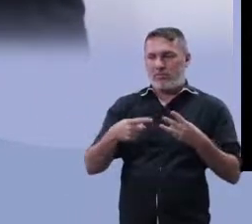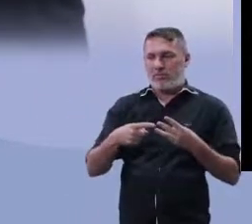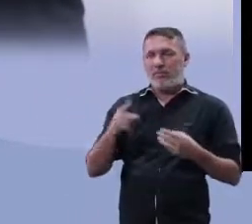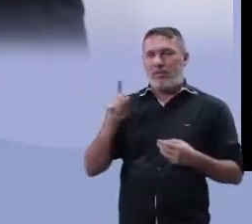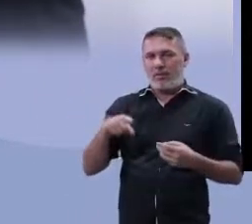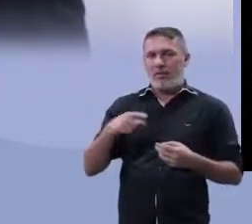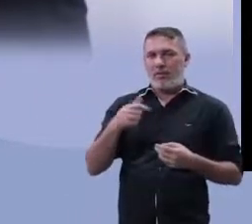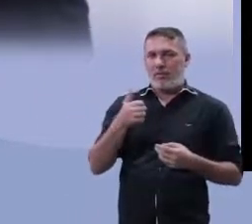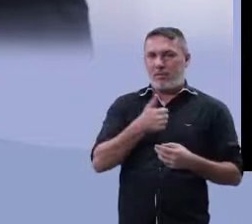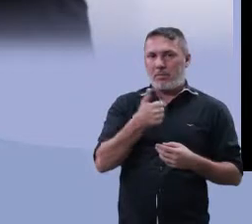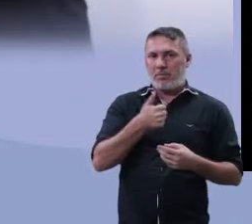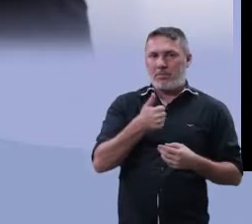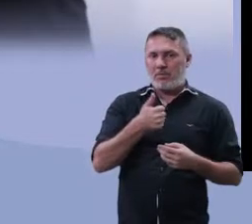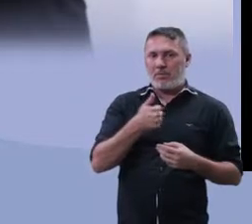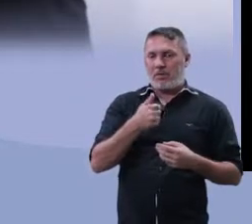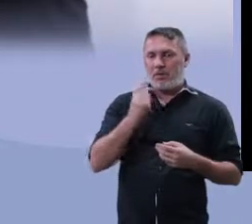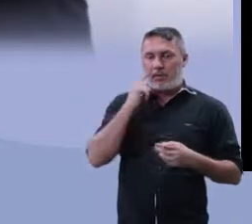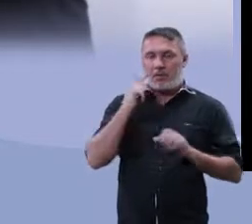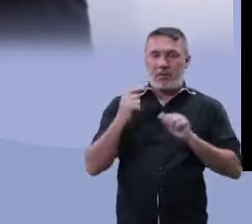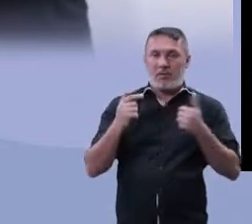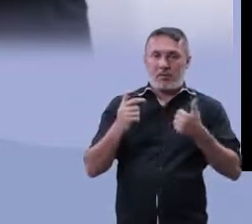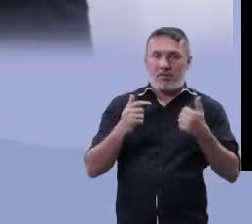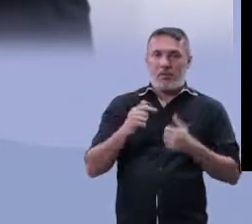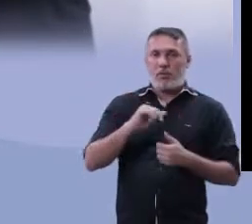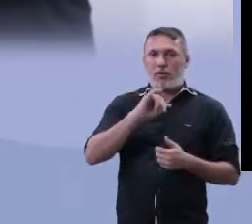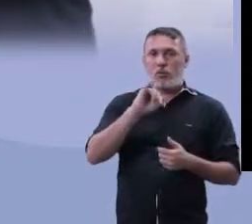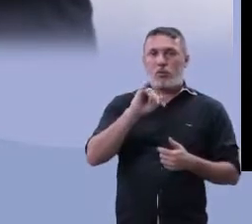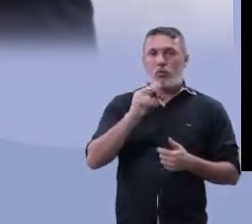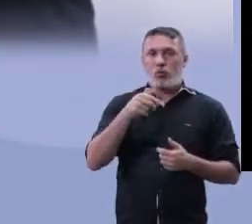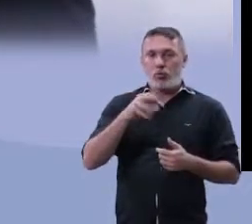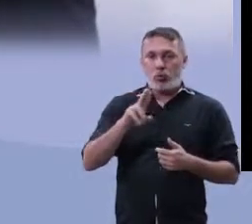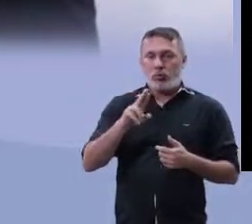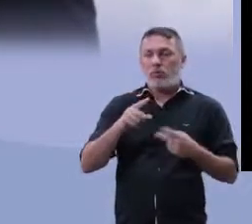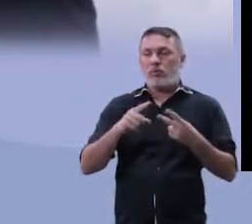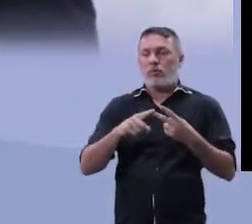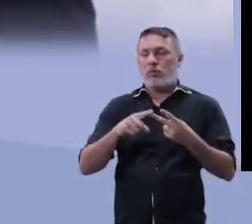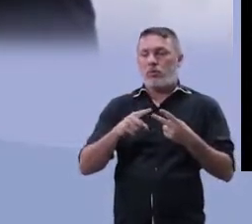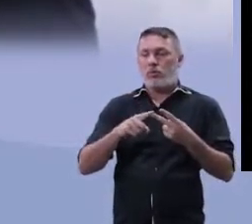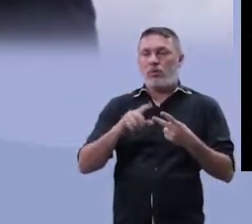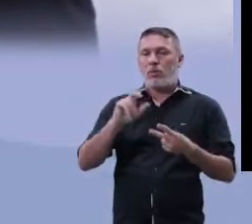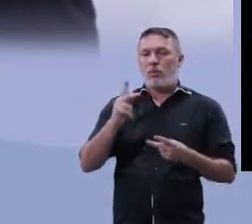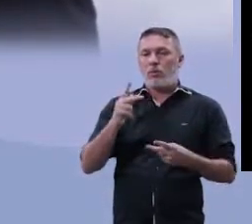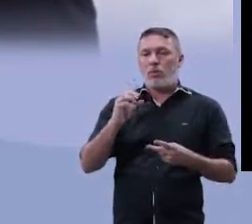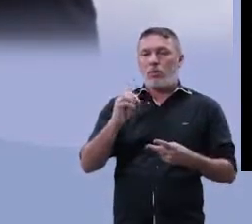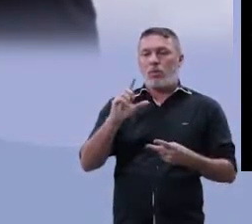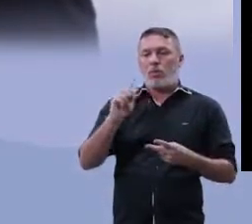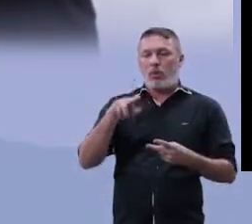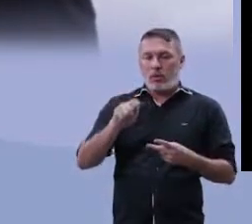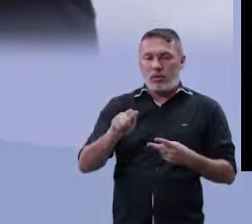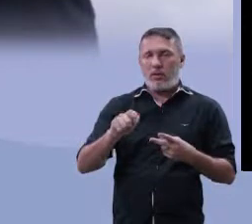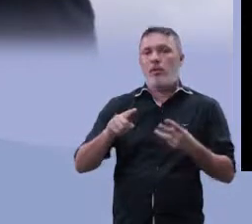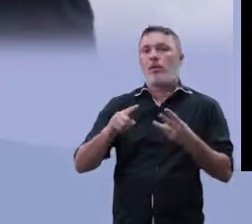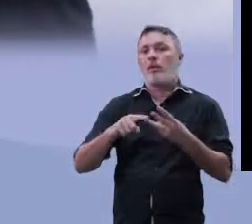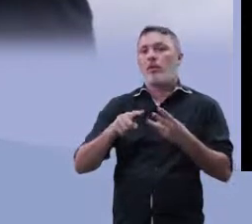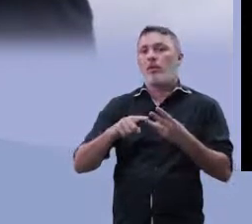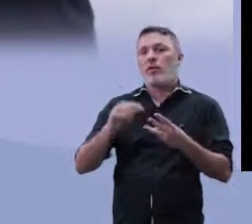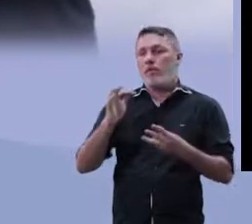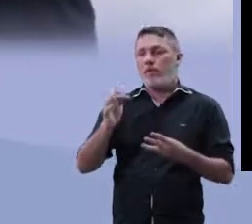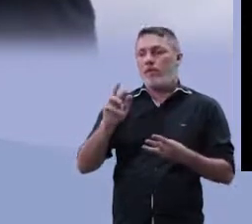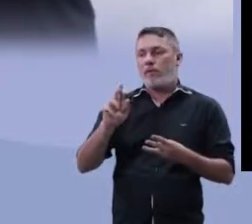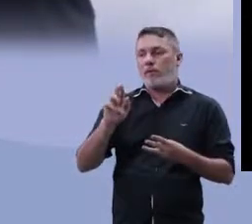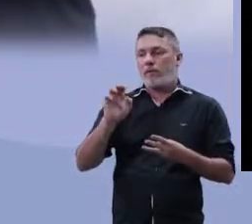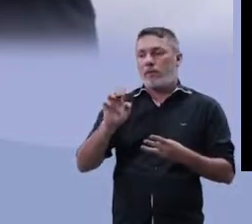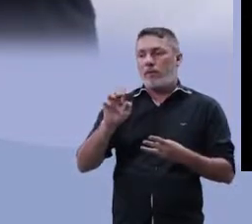três, né? À minha esquerda, o Caio Prado Júnior, né? Ao centro, o Sérgio Buarque de Holanda e